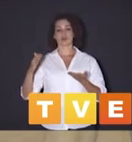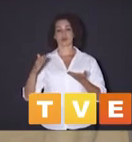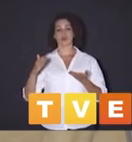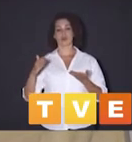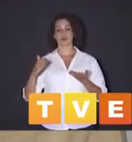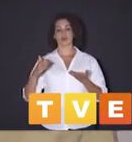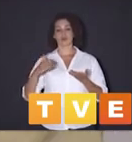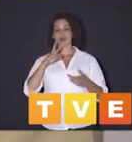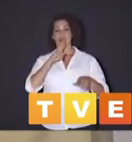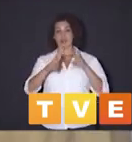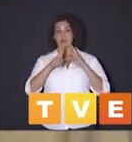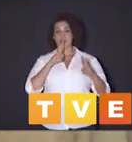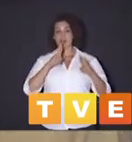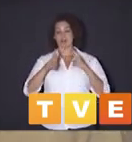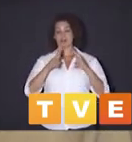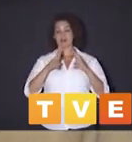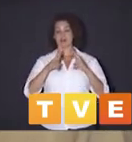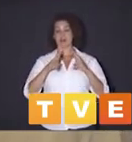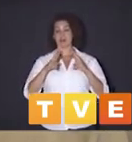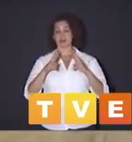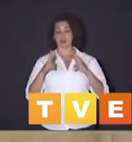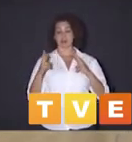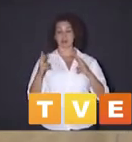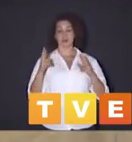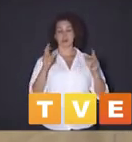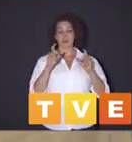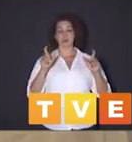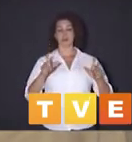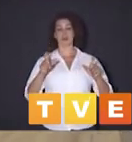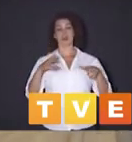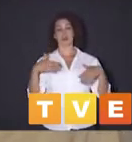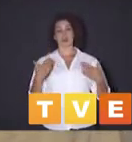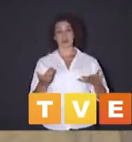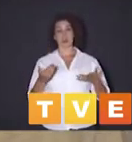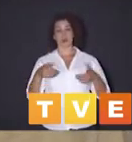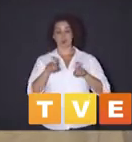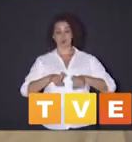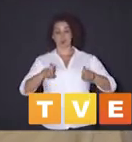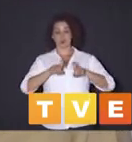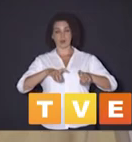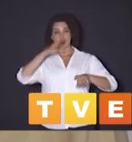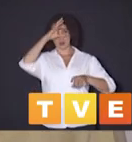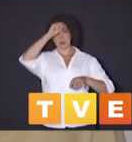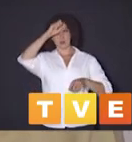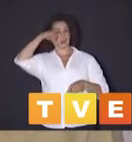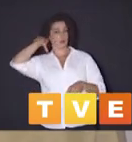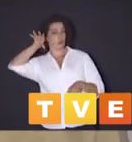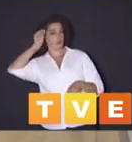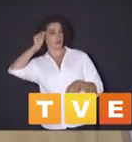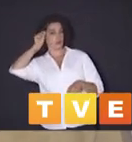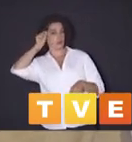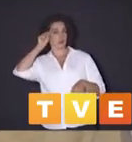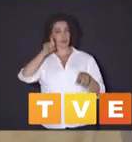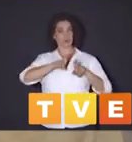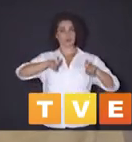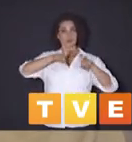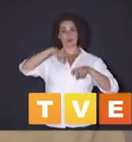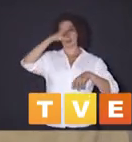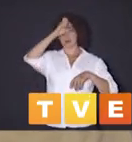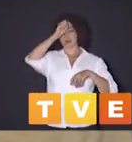computacional a audição então os computadores estão aprendendo a escutar estão aprendendo a ver e enxergar